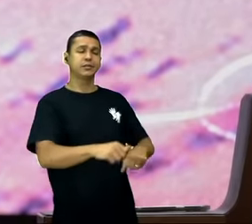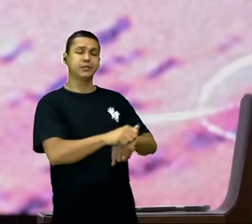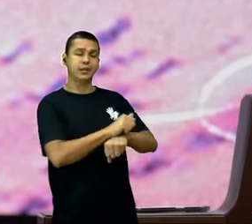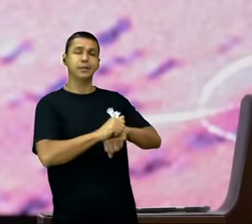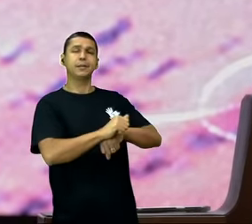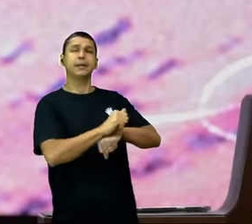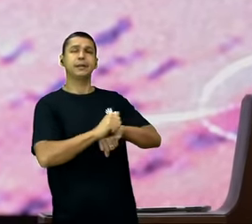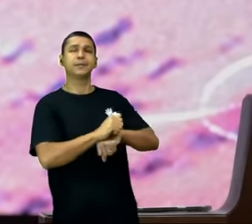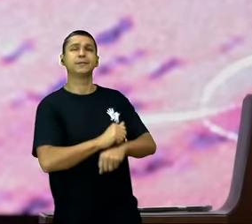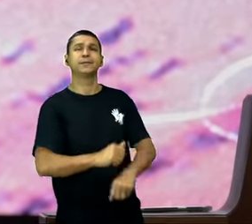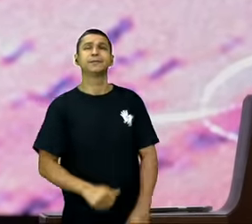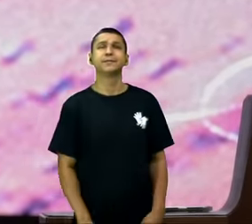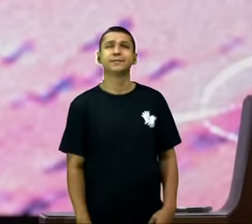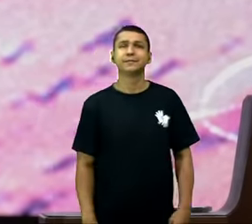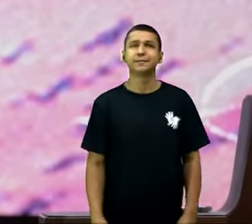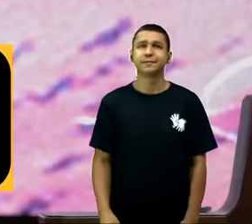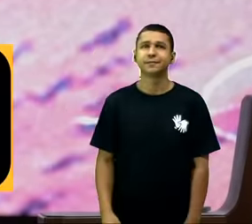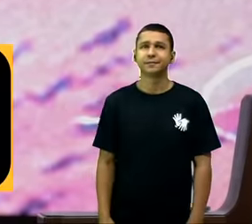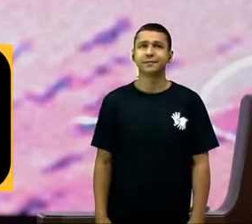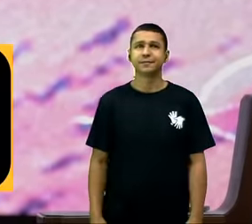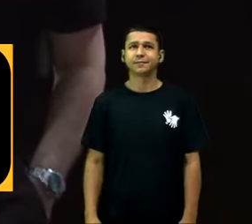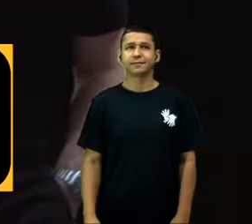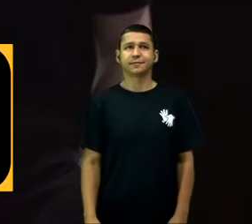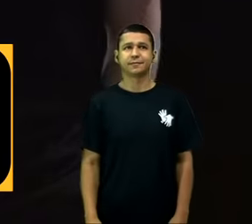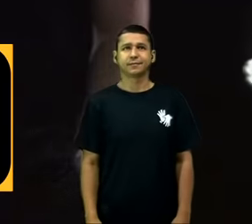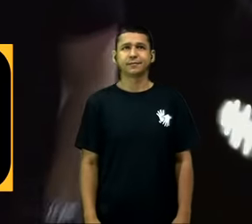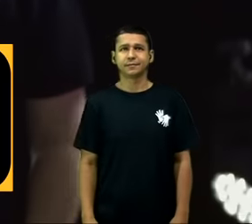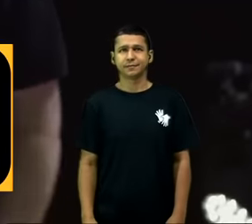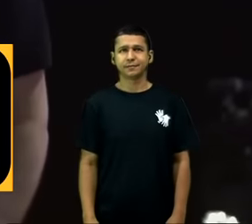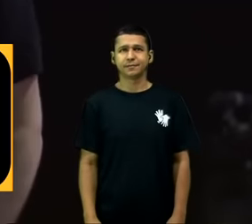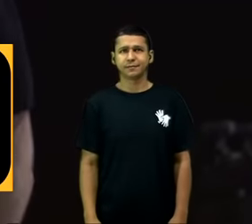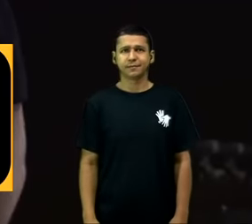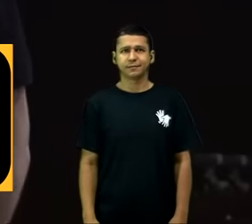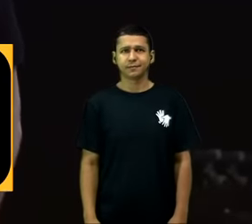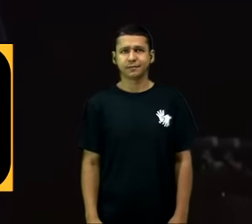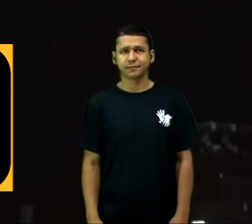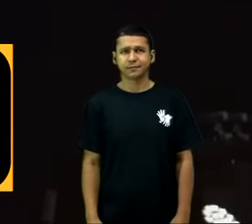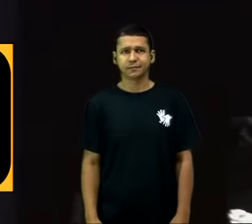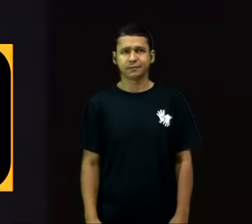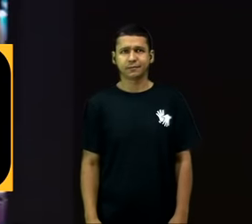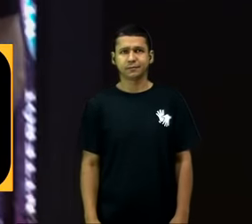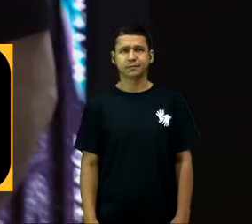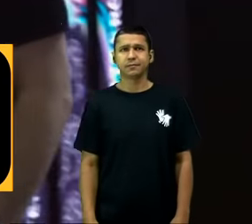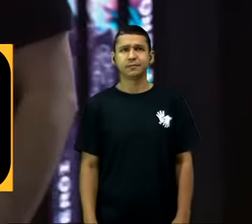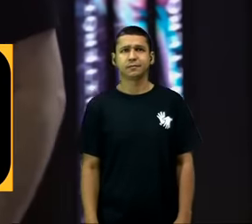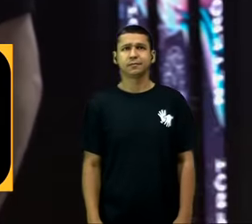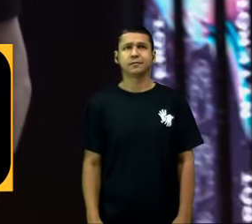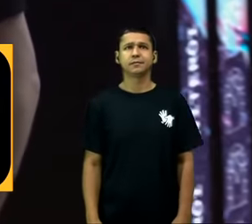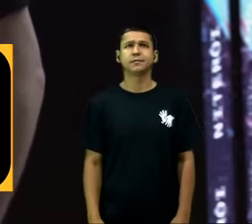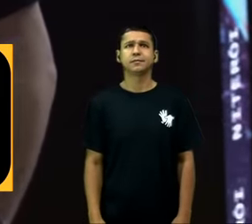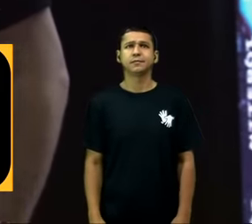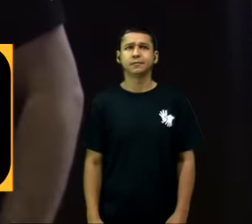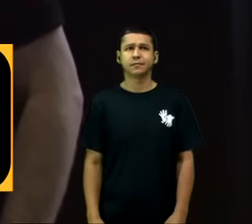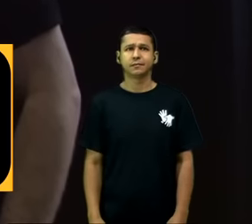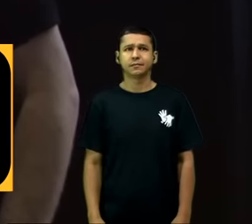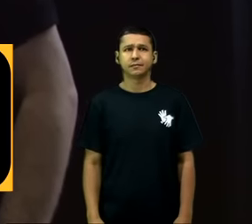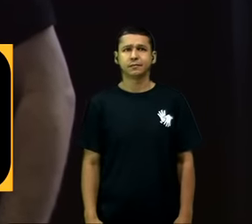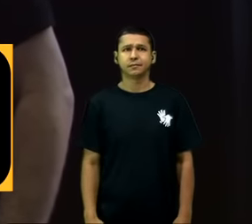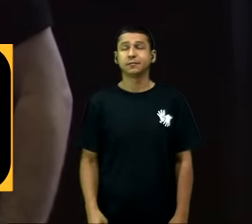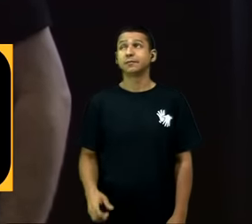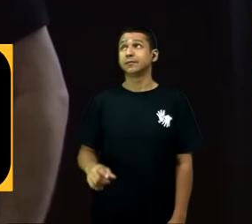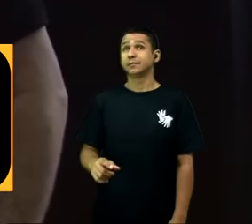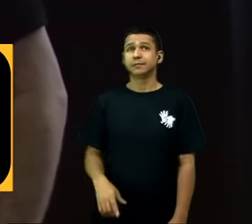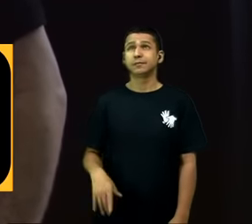Vou visitar Abraão. 20 anos, irmão, não tem um versículo, tá? Falando que Deus falou alguma coisa para Abraão. Abraão, Deus ficou